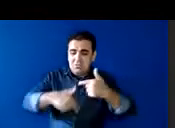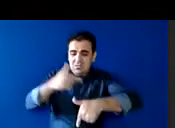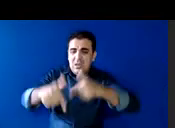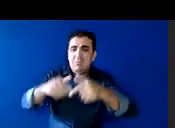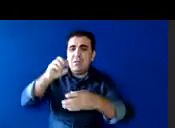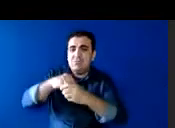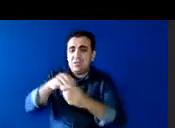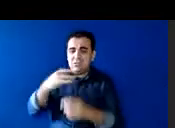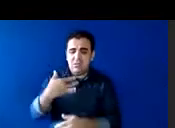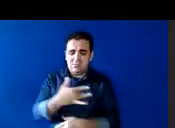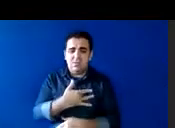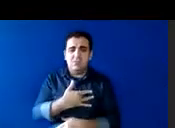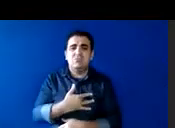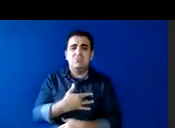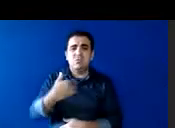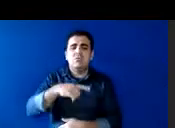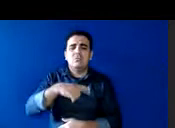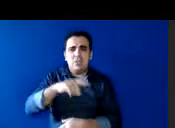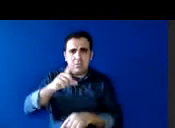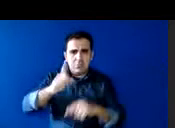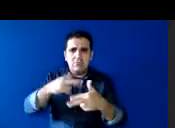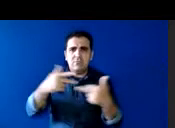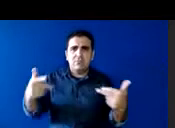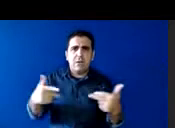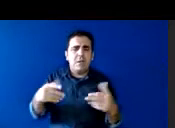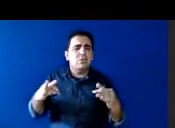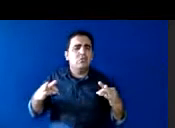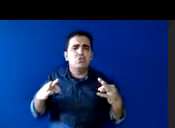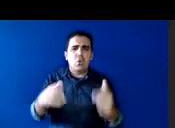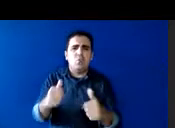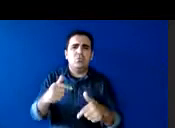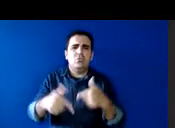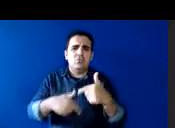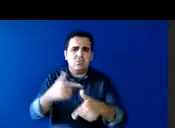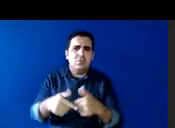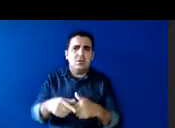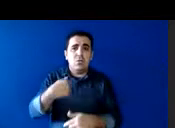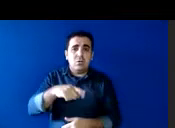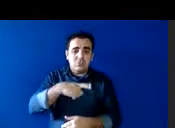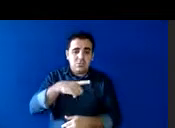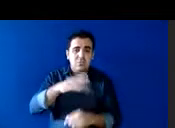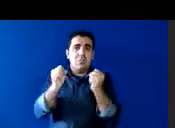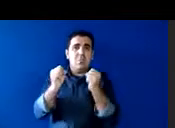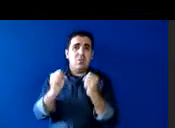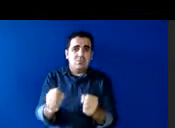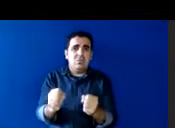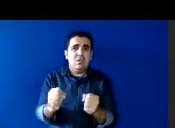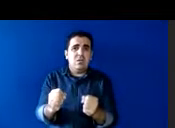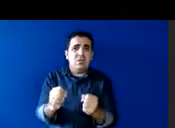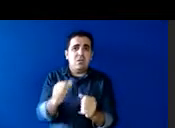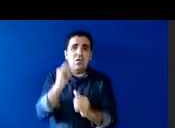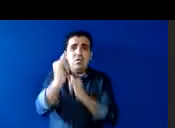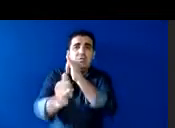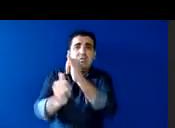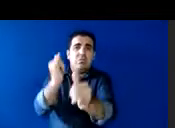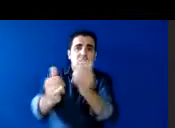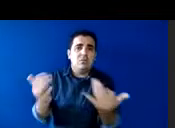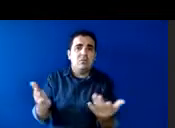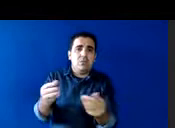que temos todos os instrumentos, as ferramentas na mão, nós que temos o poder de informar e